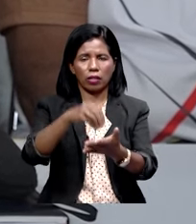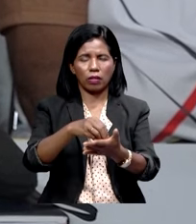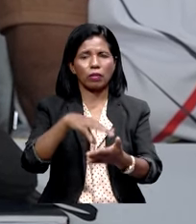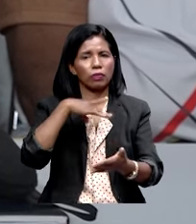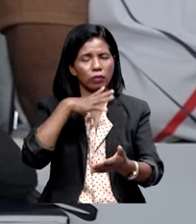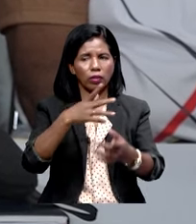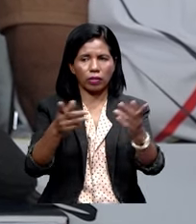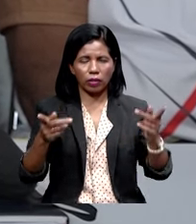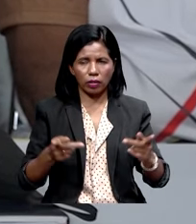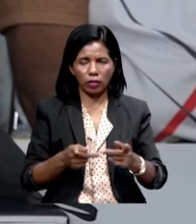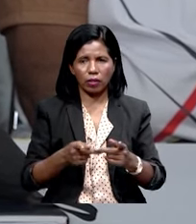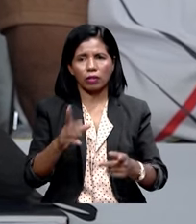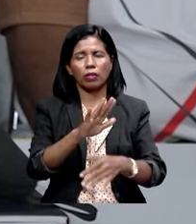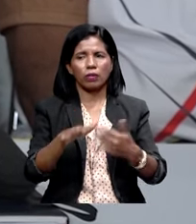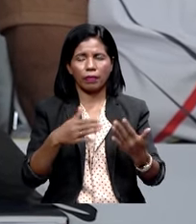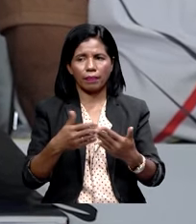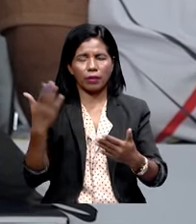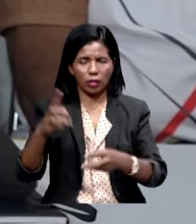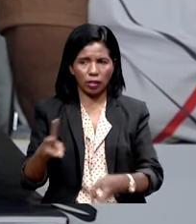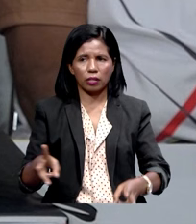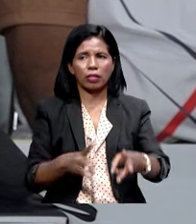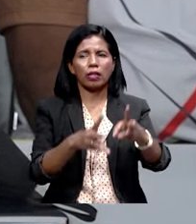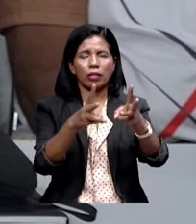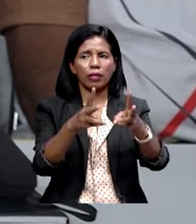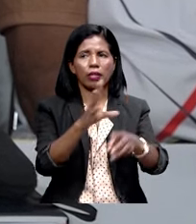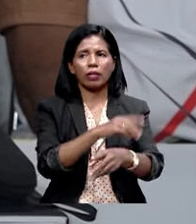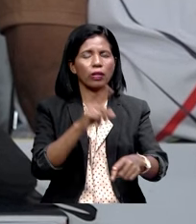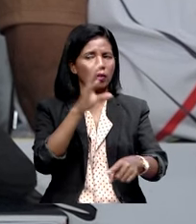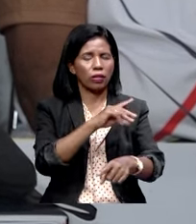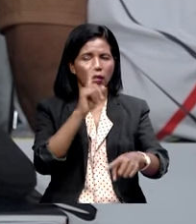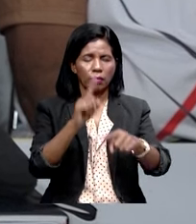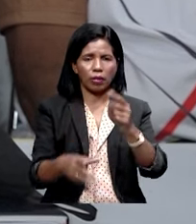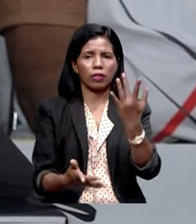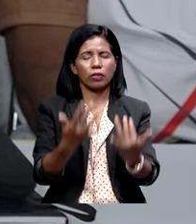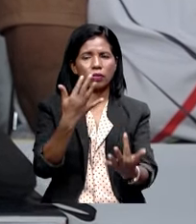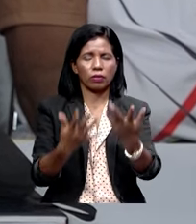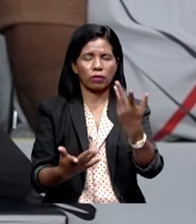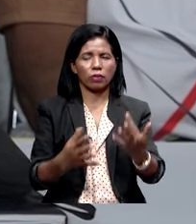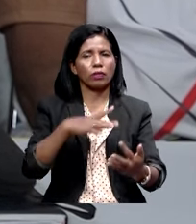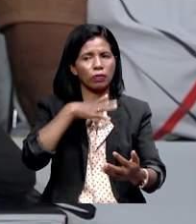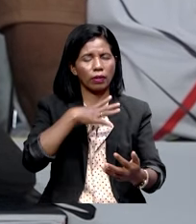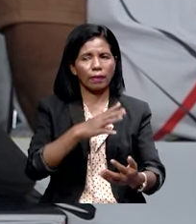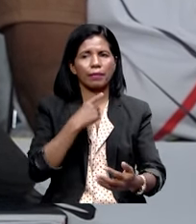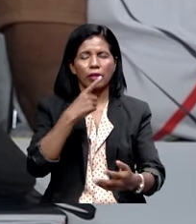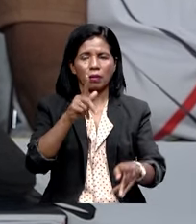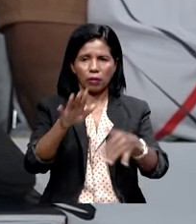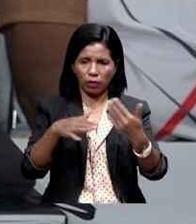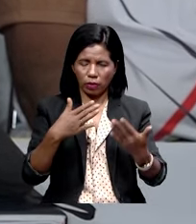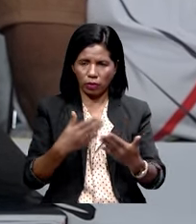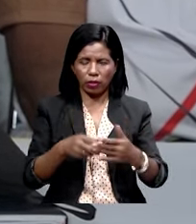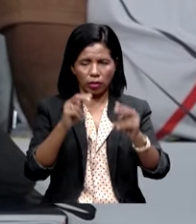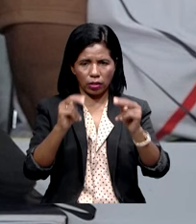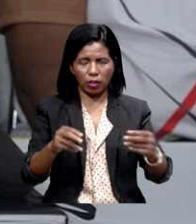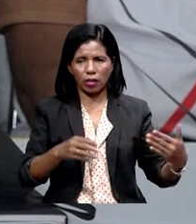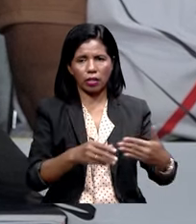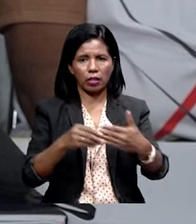fatin, ca lixeiros, e a estrada ibum, no labele suno foer. A tua autoridade comunitária Xira tem que organizar